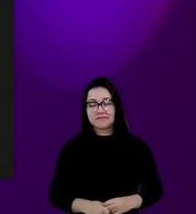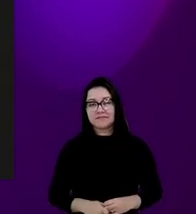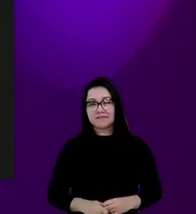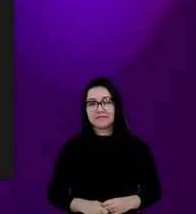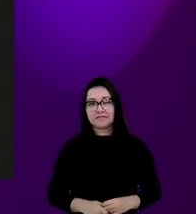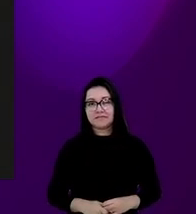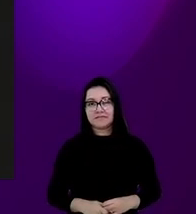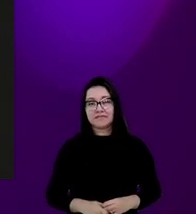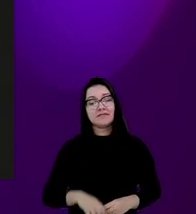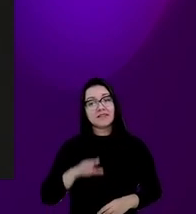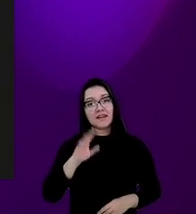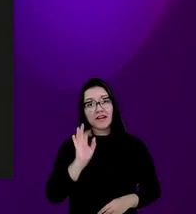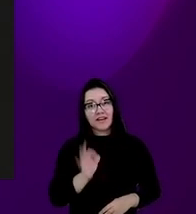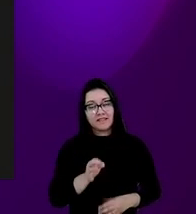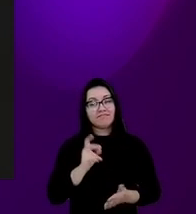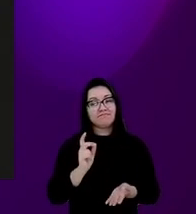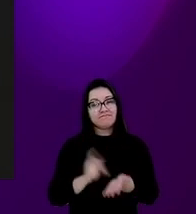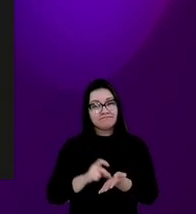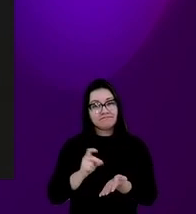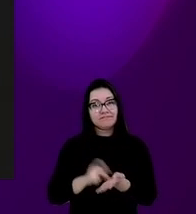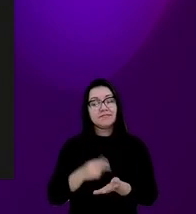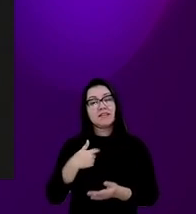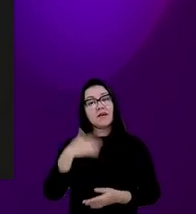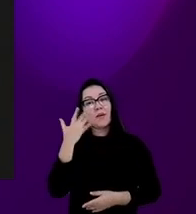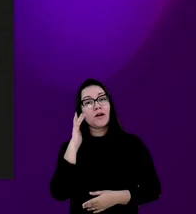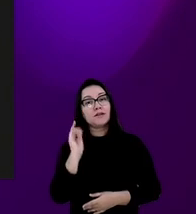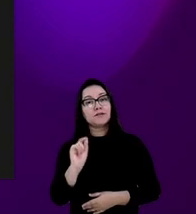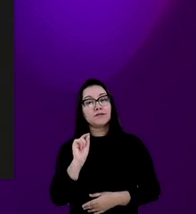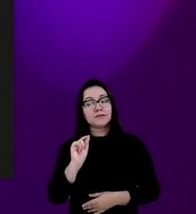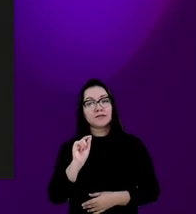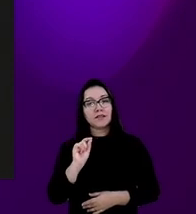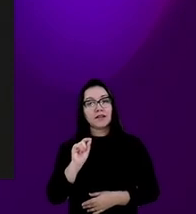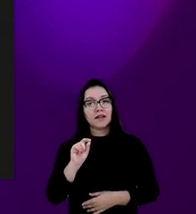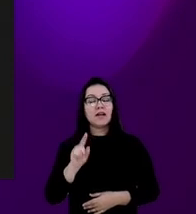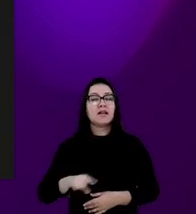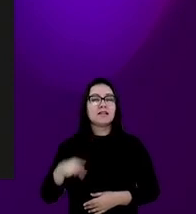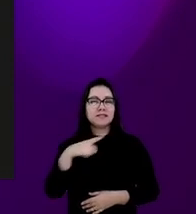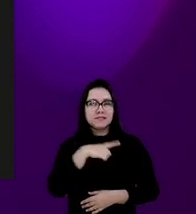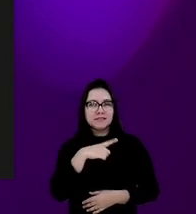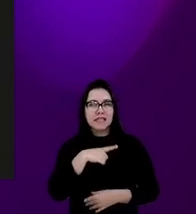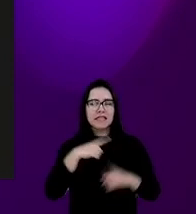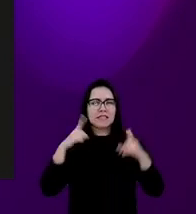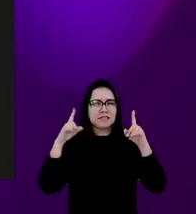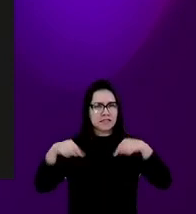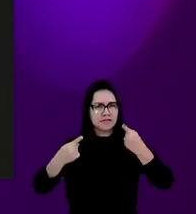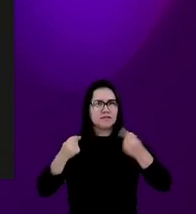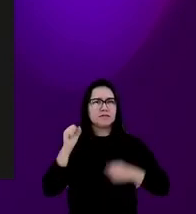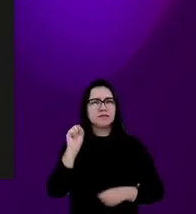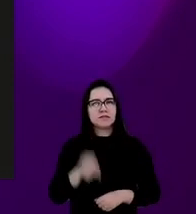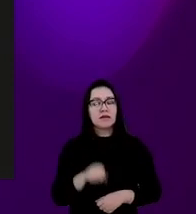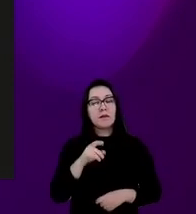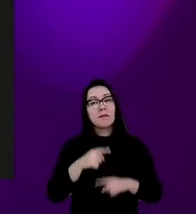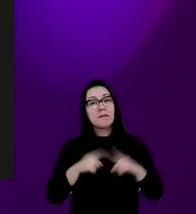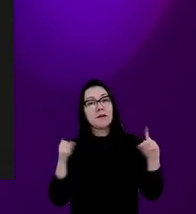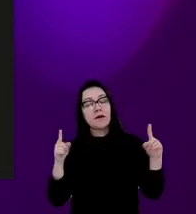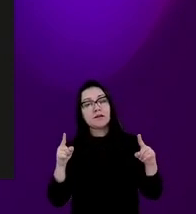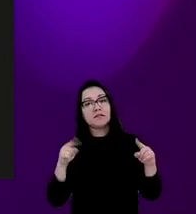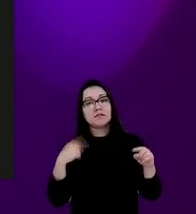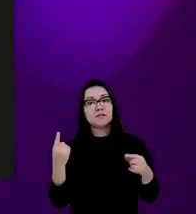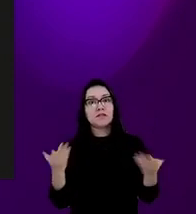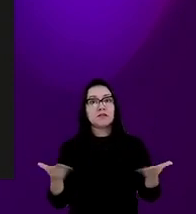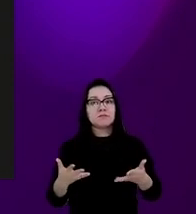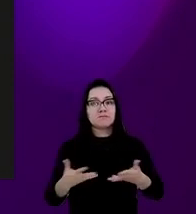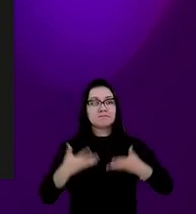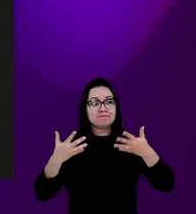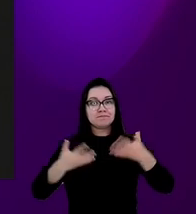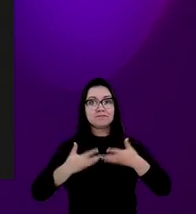é exatamente isso. Eu acho que a gente tem esses desafios, mas a gente está muito entusiasmado